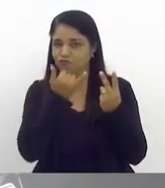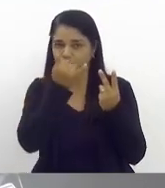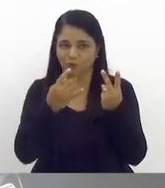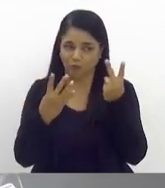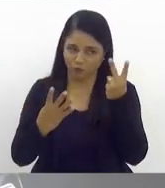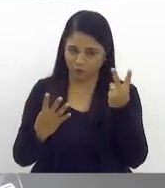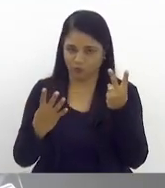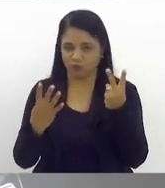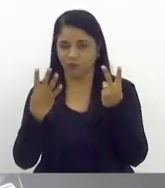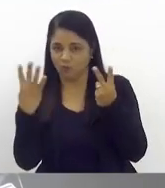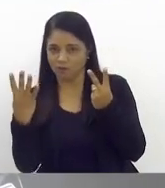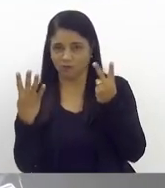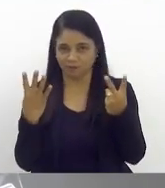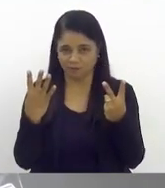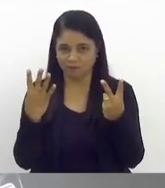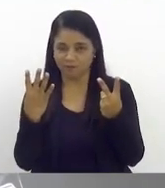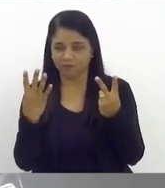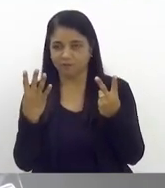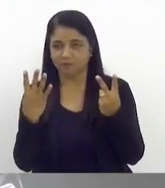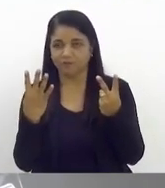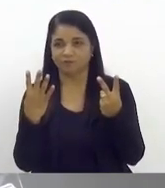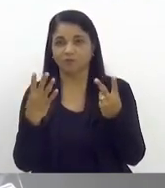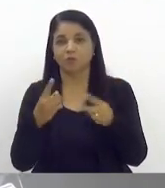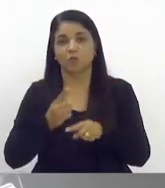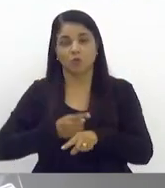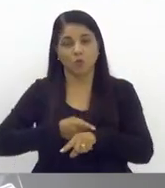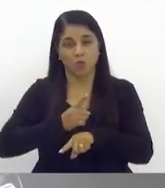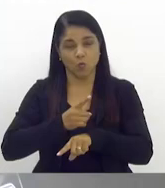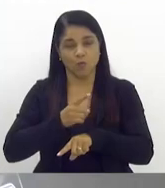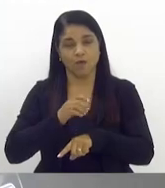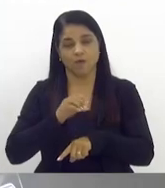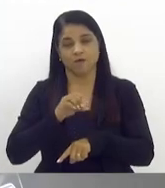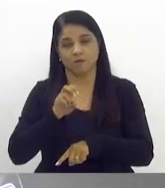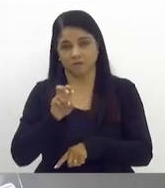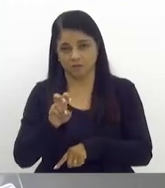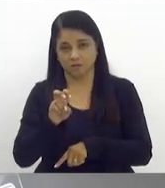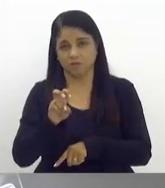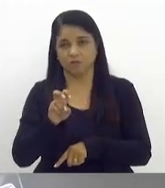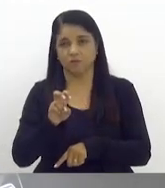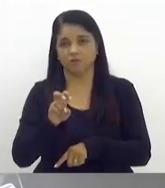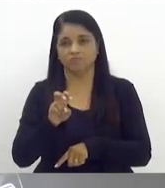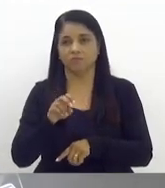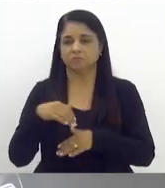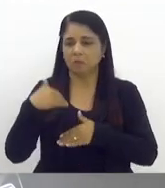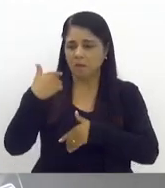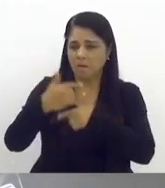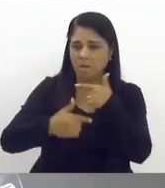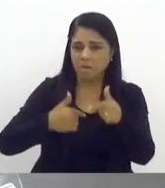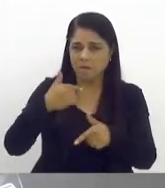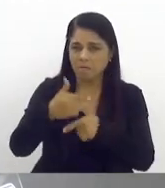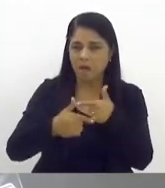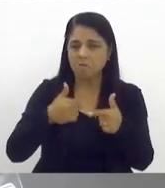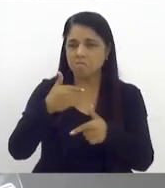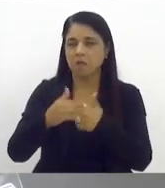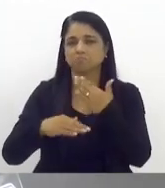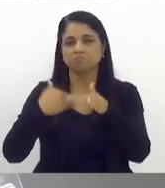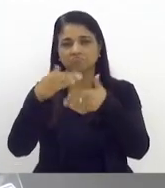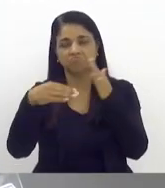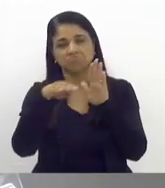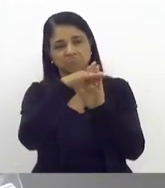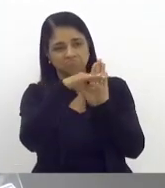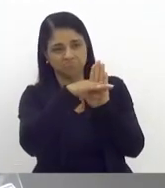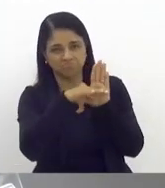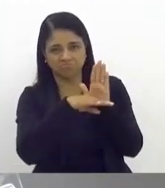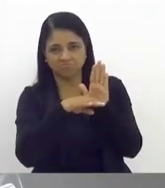a 2. Já são 1:05. Agradeço aí, acho que a gente avançou bem, fizemos boa parte da pauta extraordinária